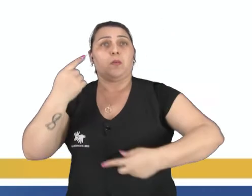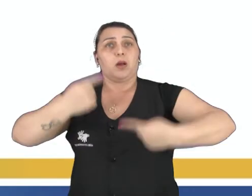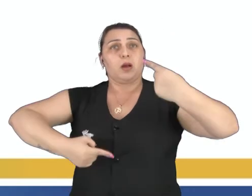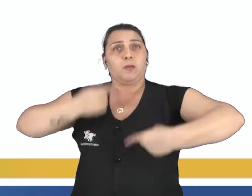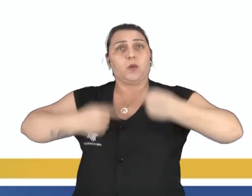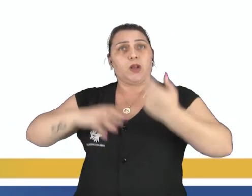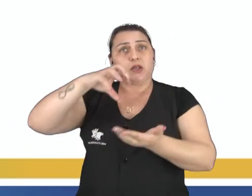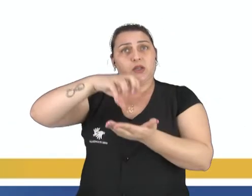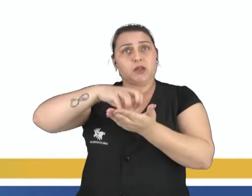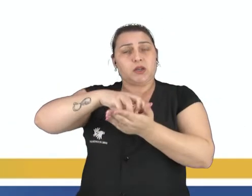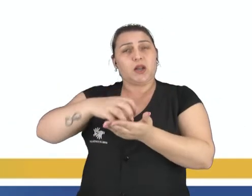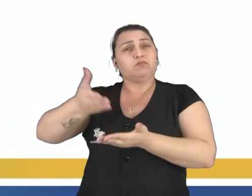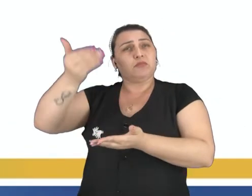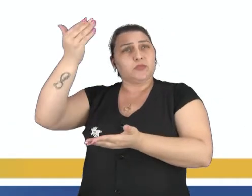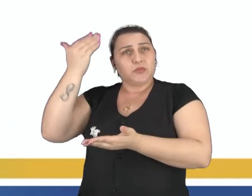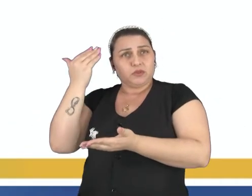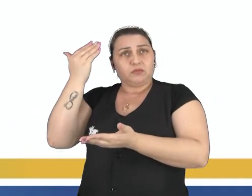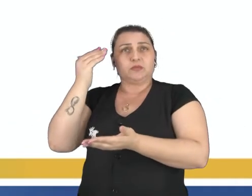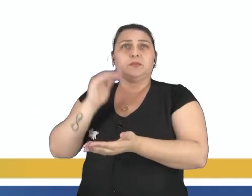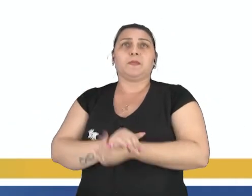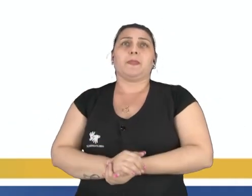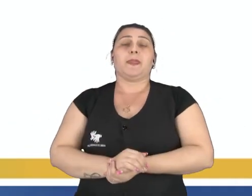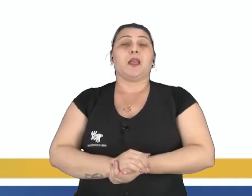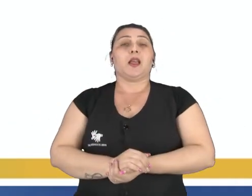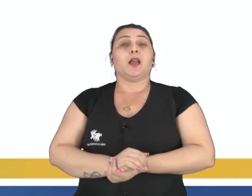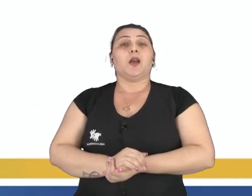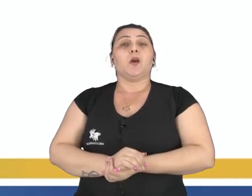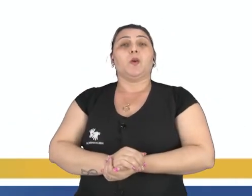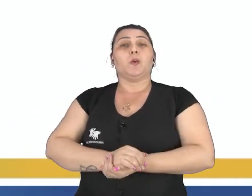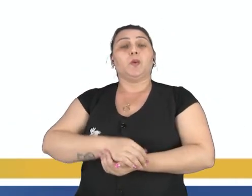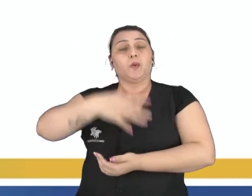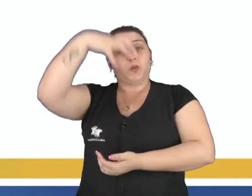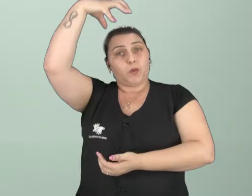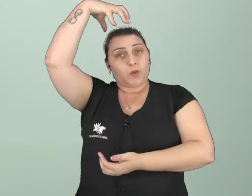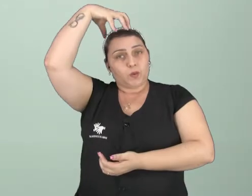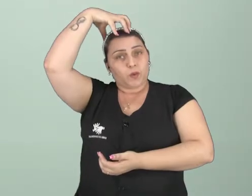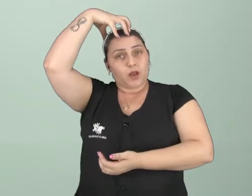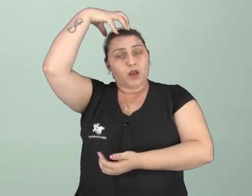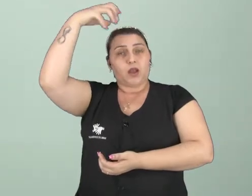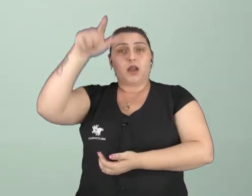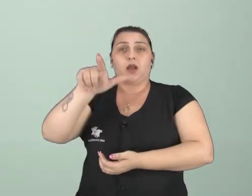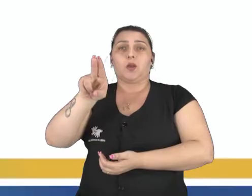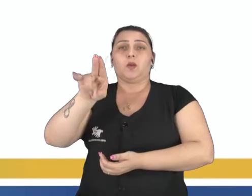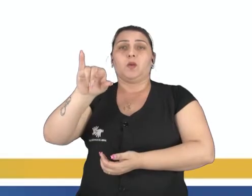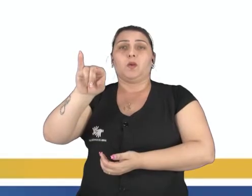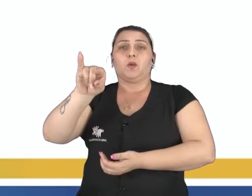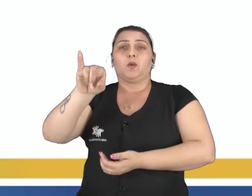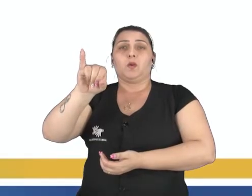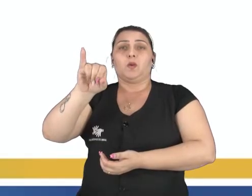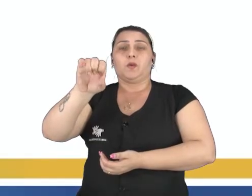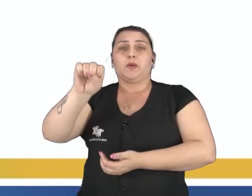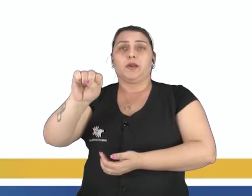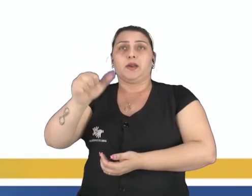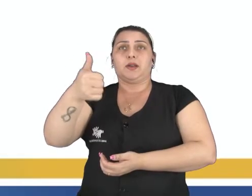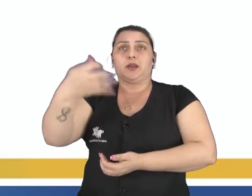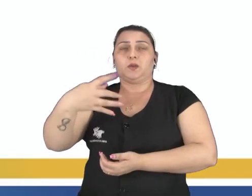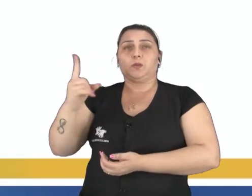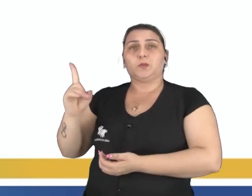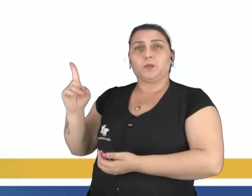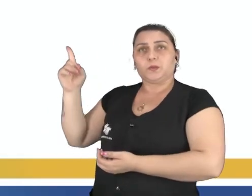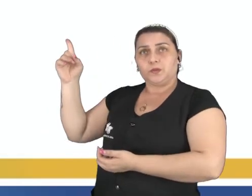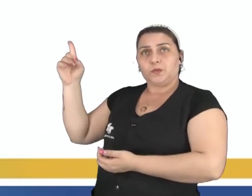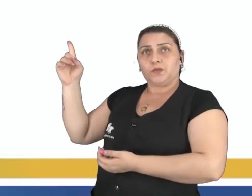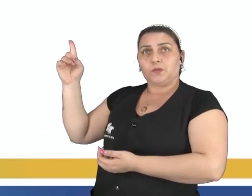centralizadora dessa época. Então, o rei Luís XIV, eu trouxe uma imagem aí, observem essa imagem, uma estátua